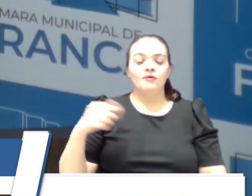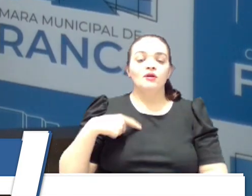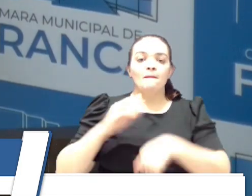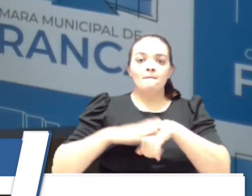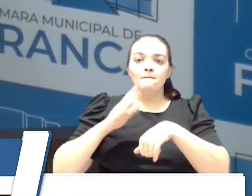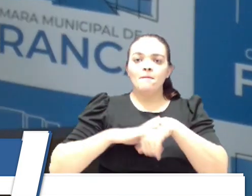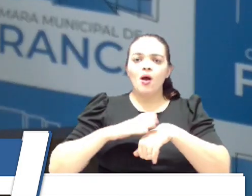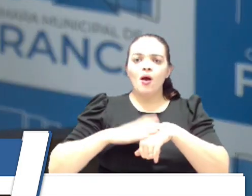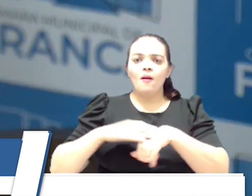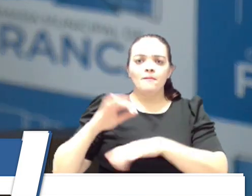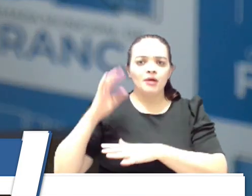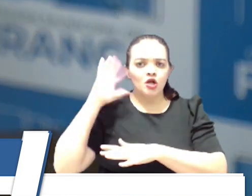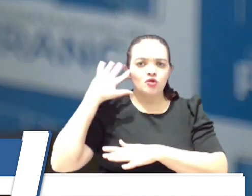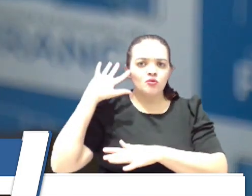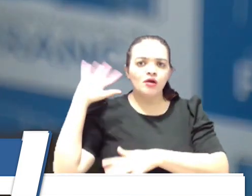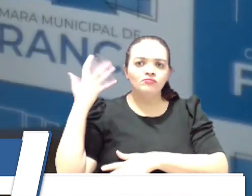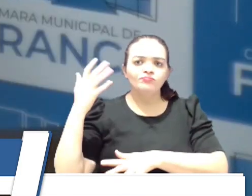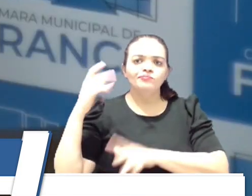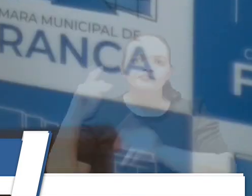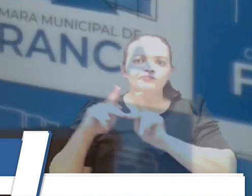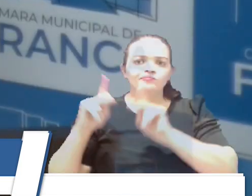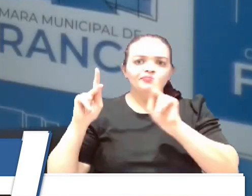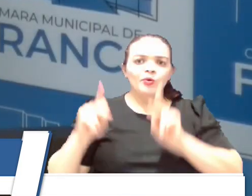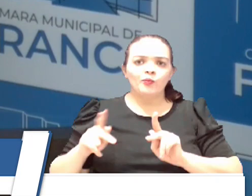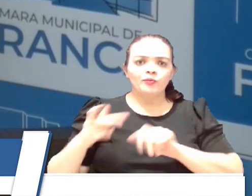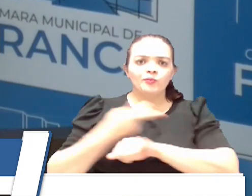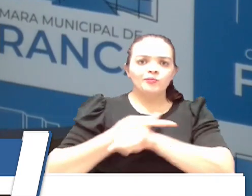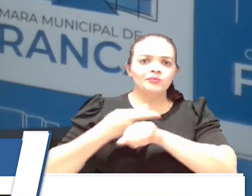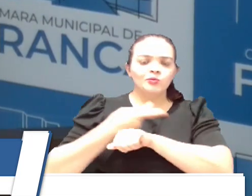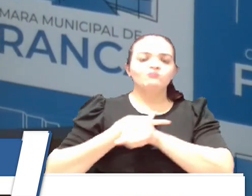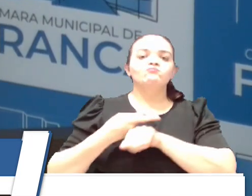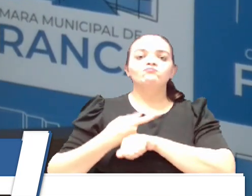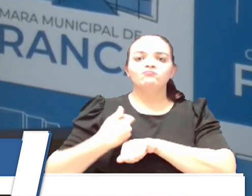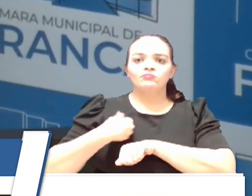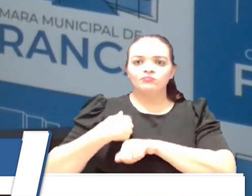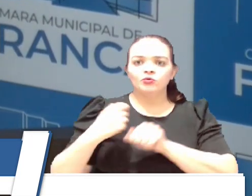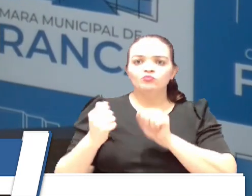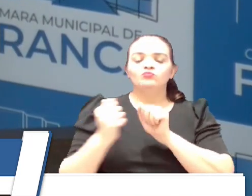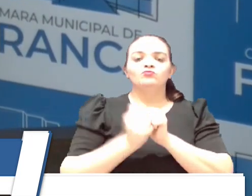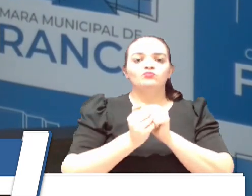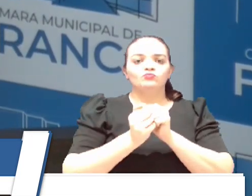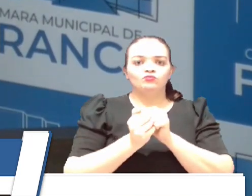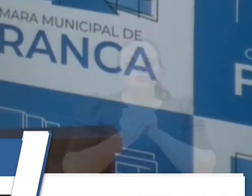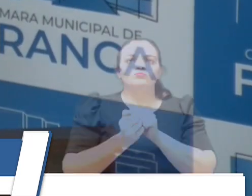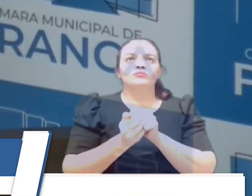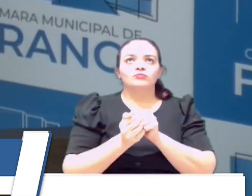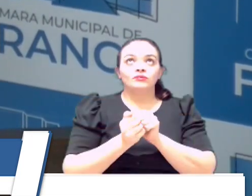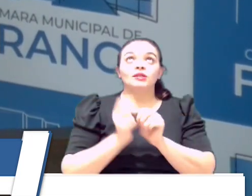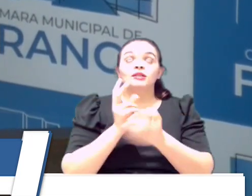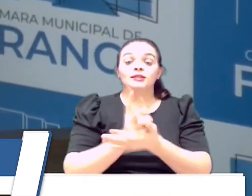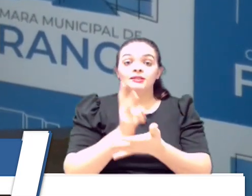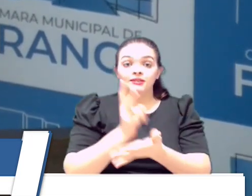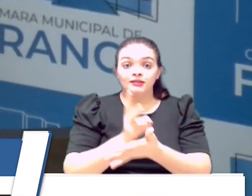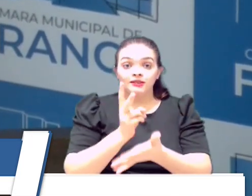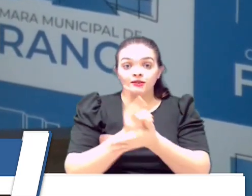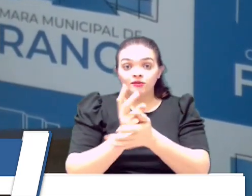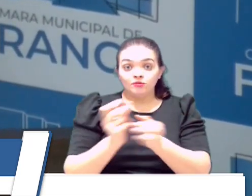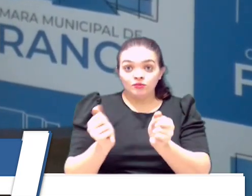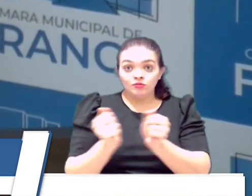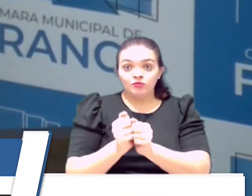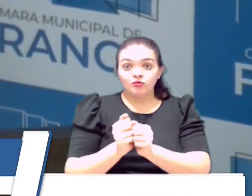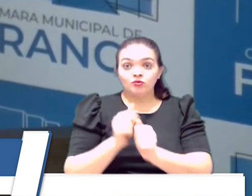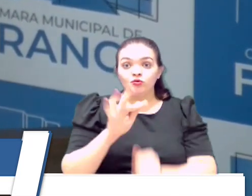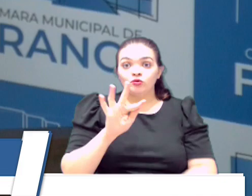Flor da Vida me procurou, eu estive ao lado e sempre estarei ao lado da Flor da